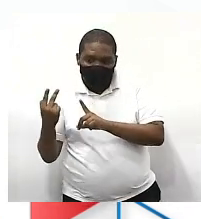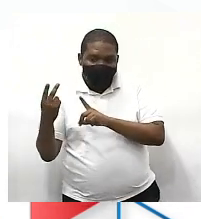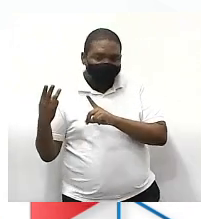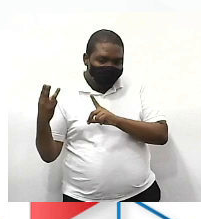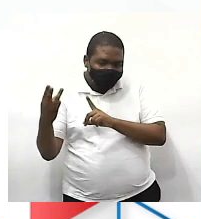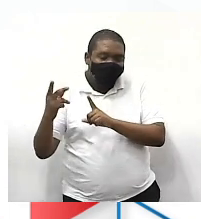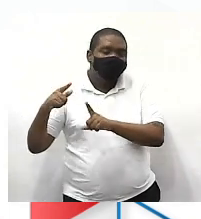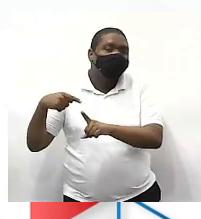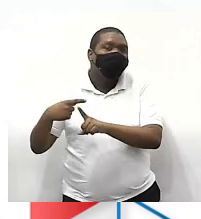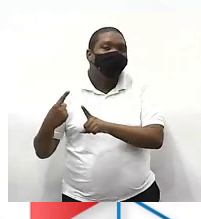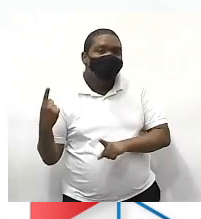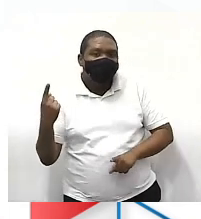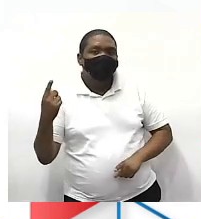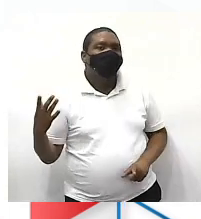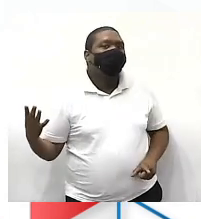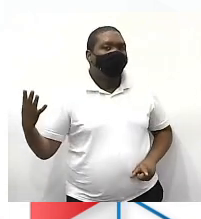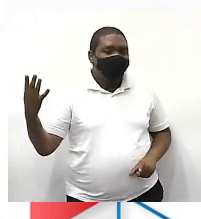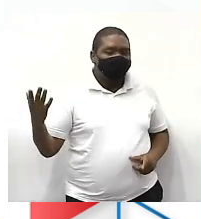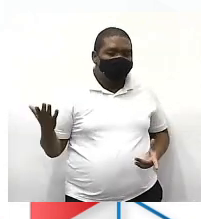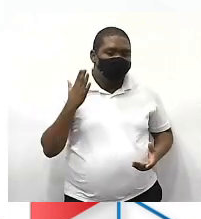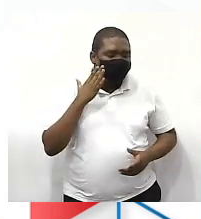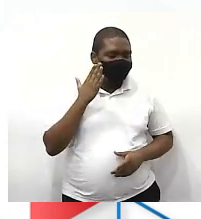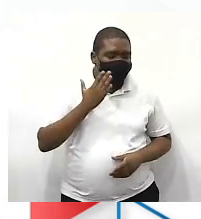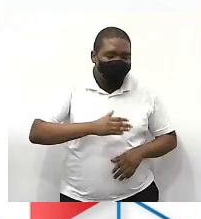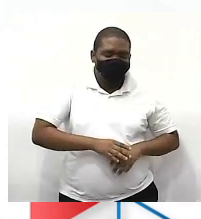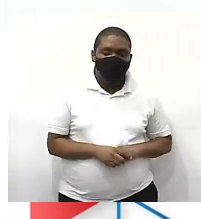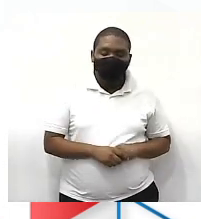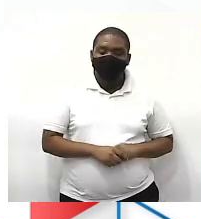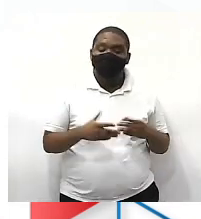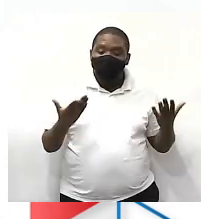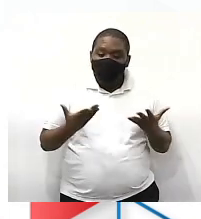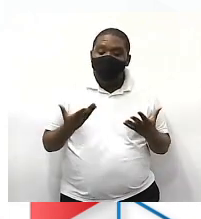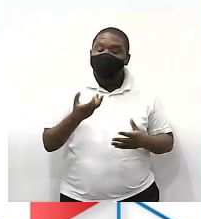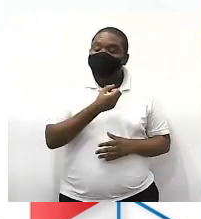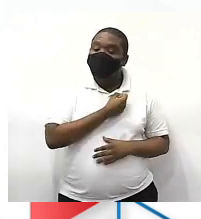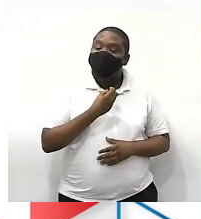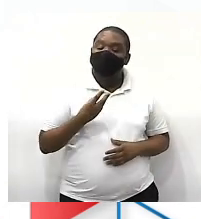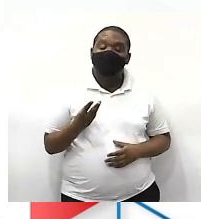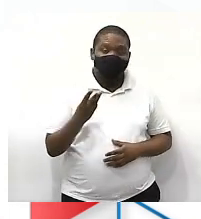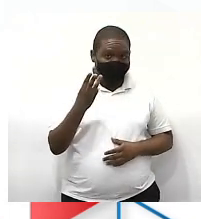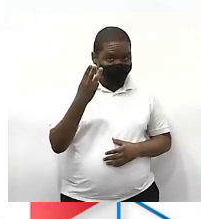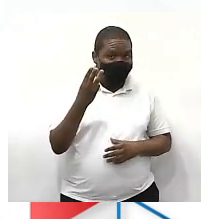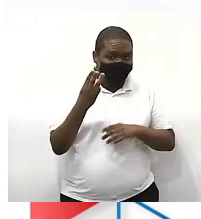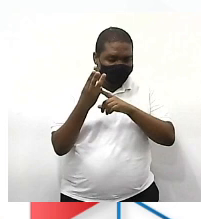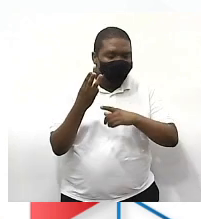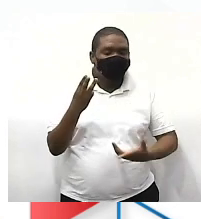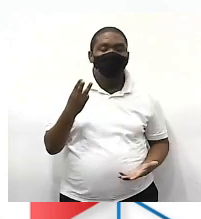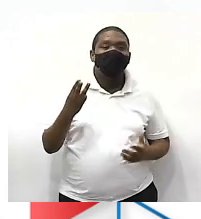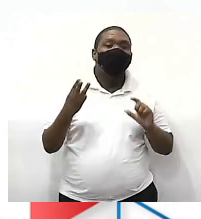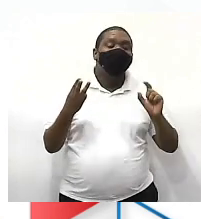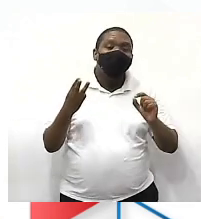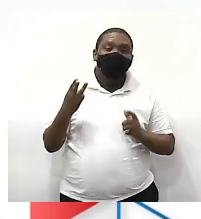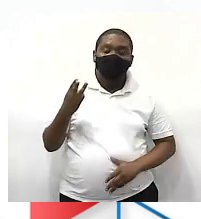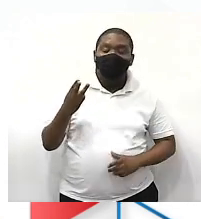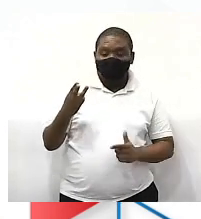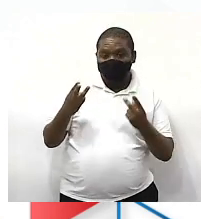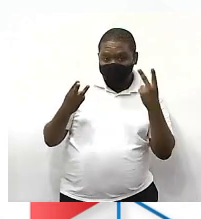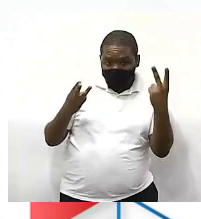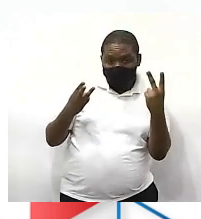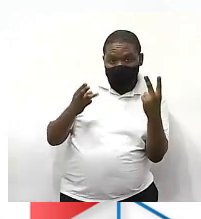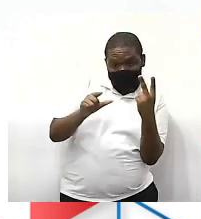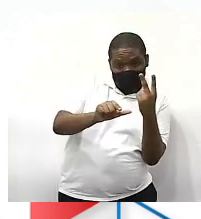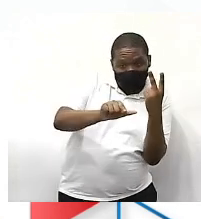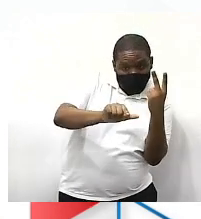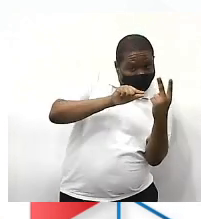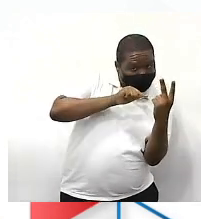sendo representado aí, tá? Agora, o número 3, ele é o sucessor do número 2, por isso, ele